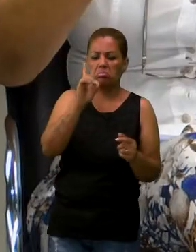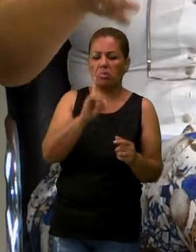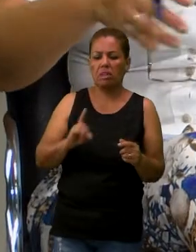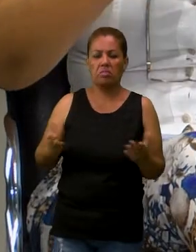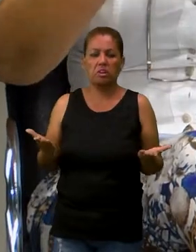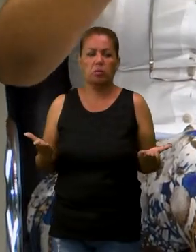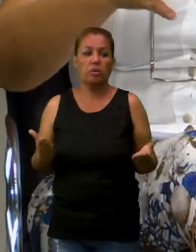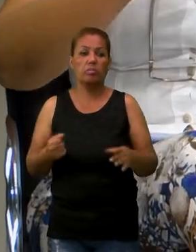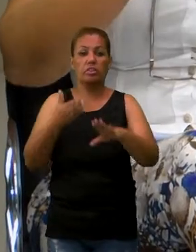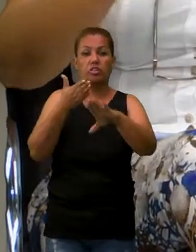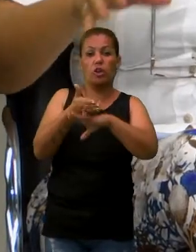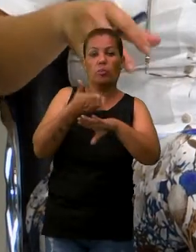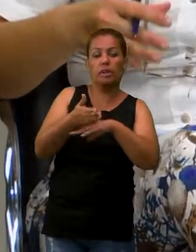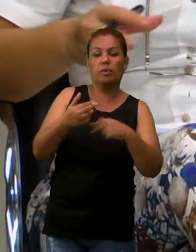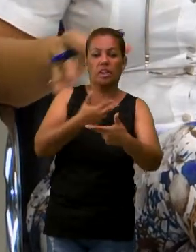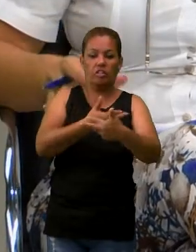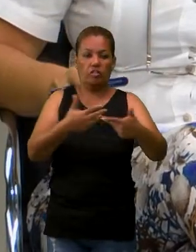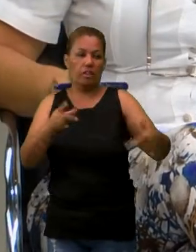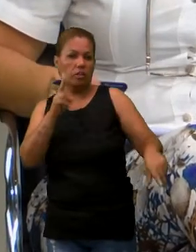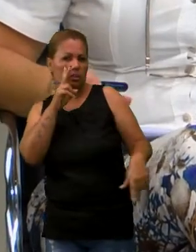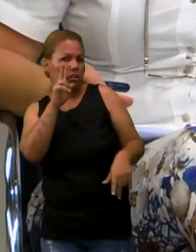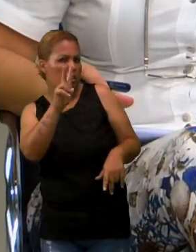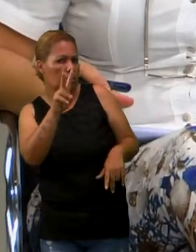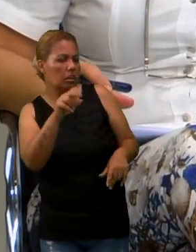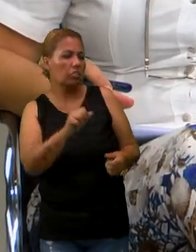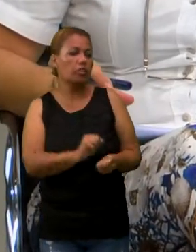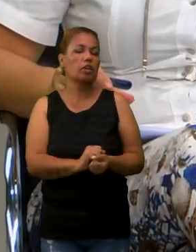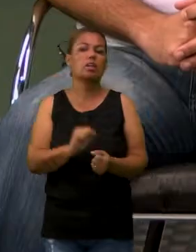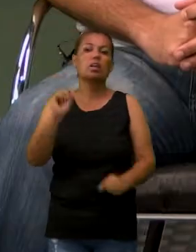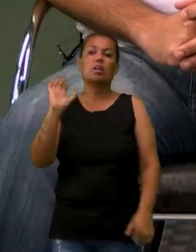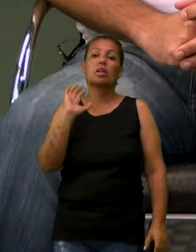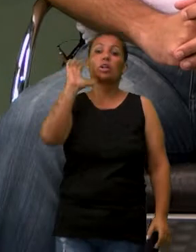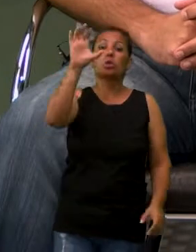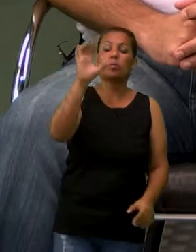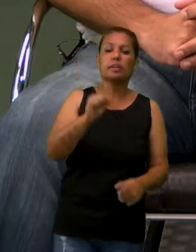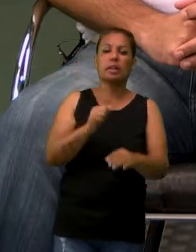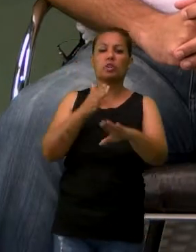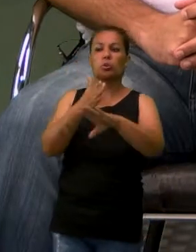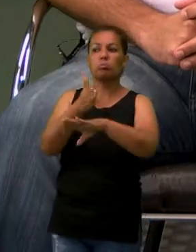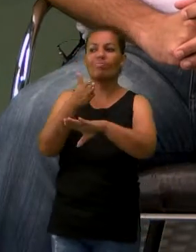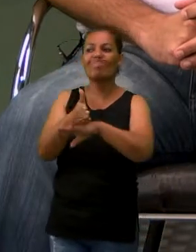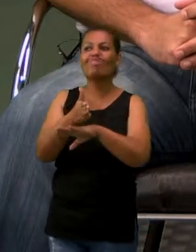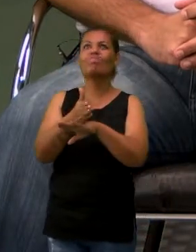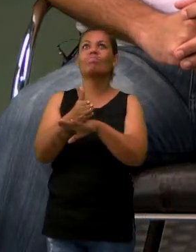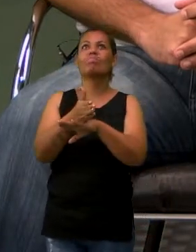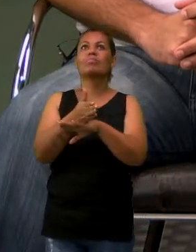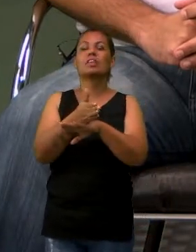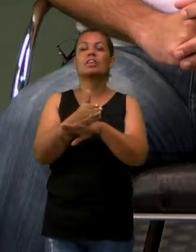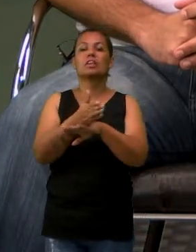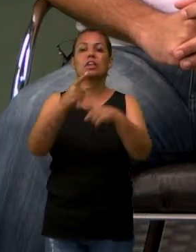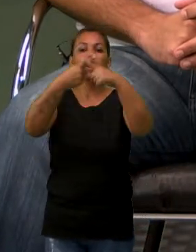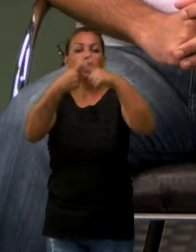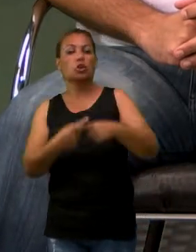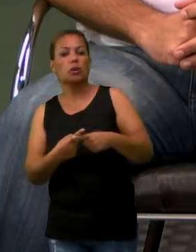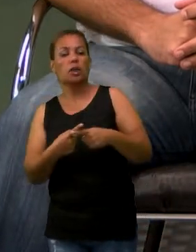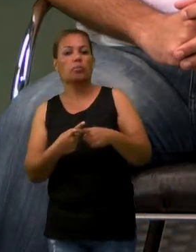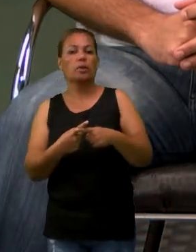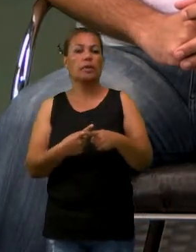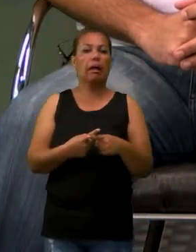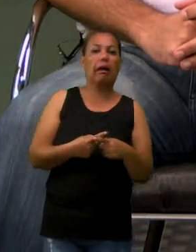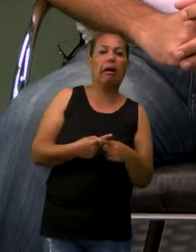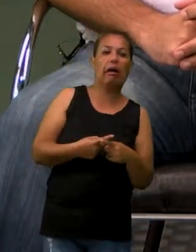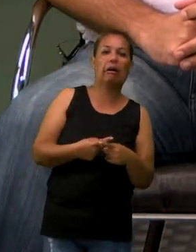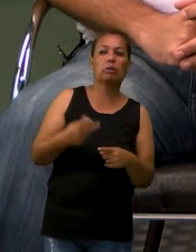você chegou a participar de um monte de coisa que eu vi lá no basquete o quarto ferido é de um campeonato paulista gente